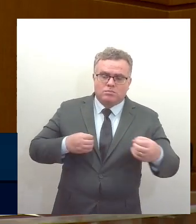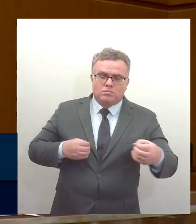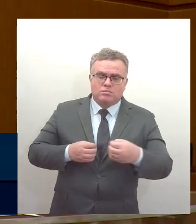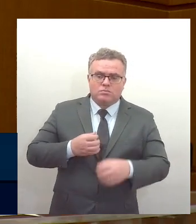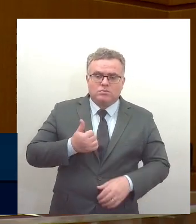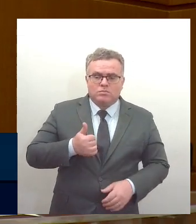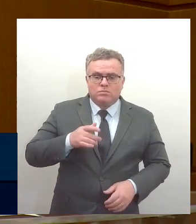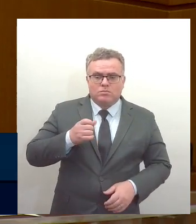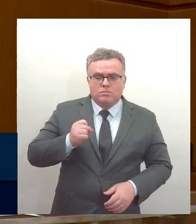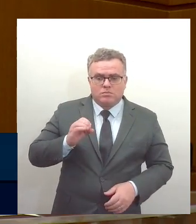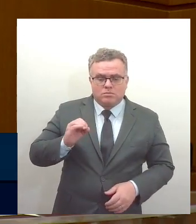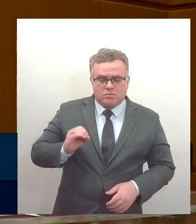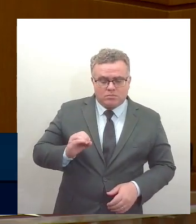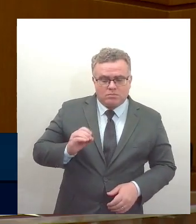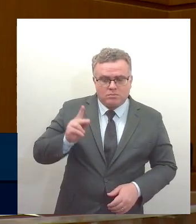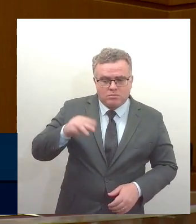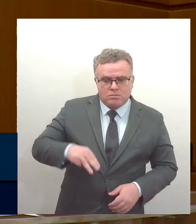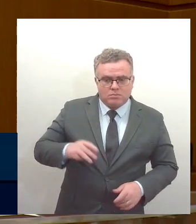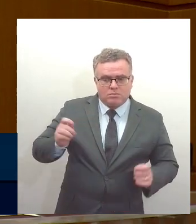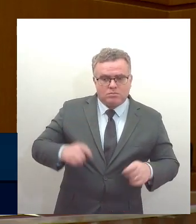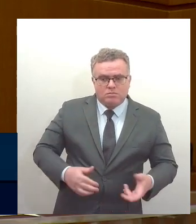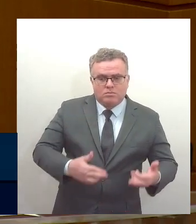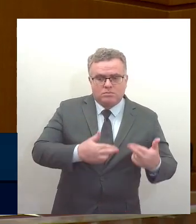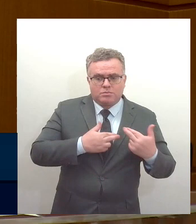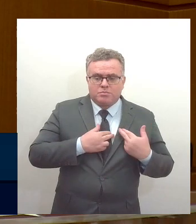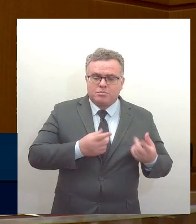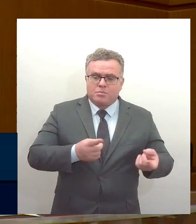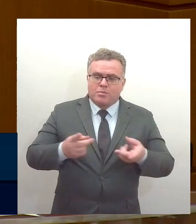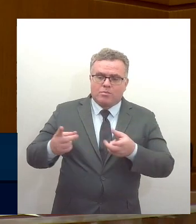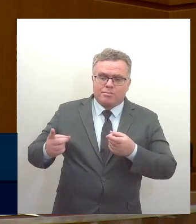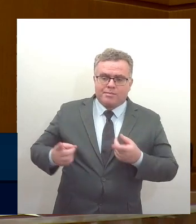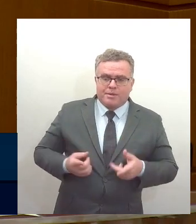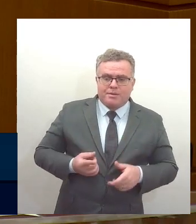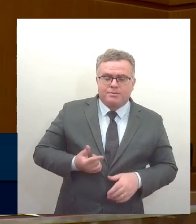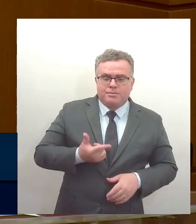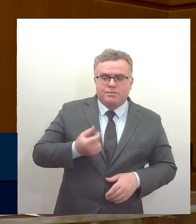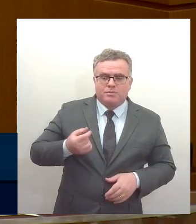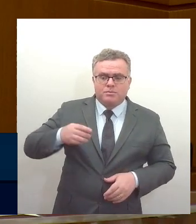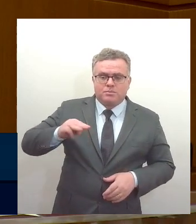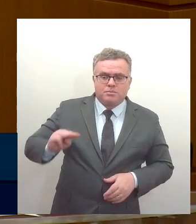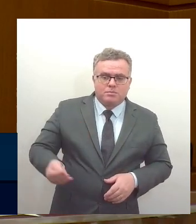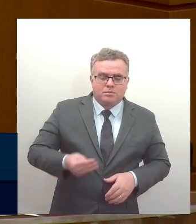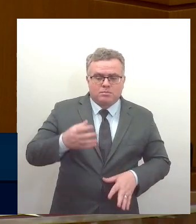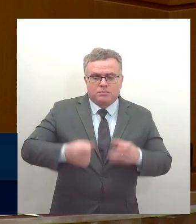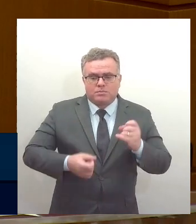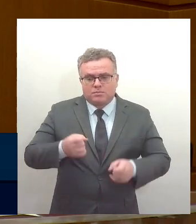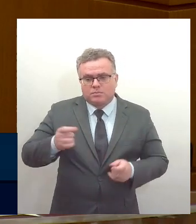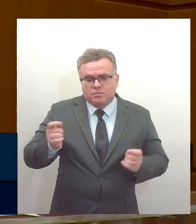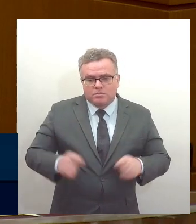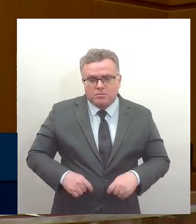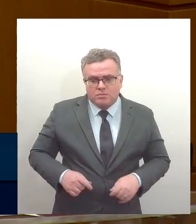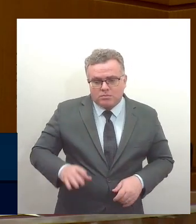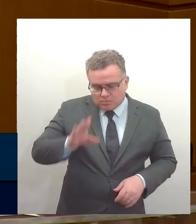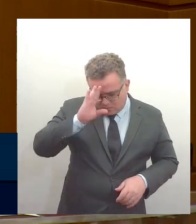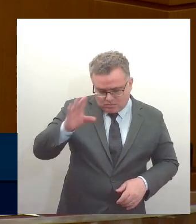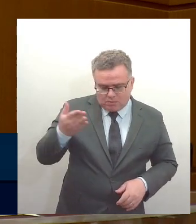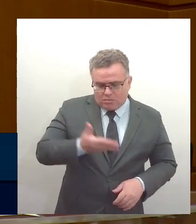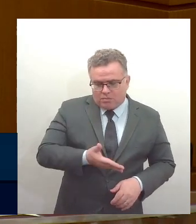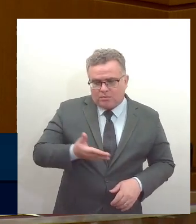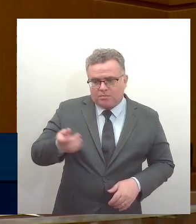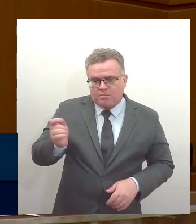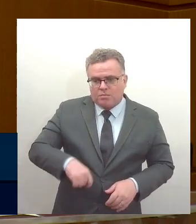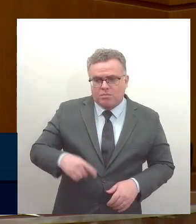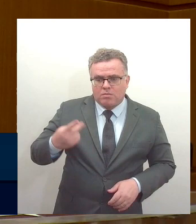diária de 200 mil litros de leite, se consolidando como o maior produtor de leite de toda a bacia leiteira de Sergipe,